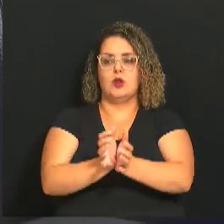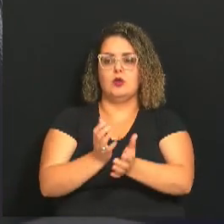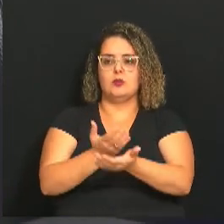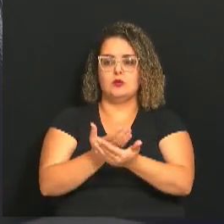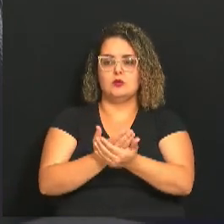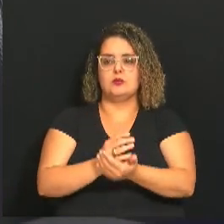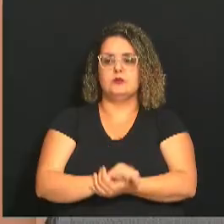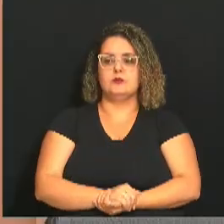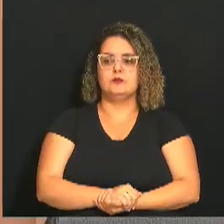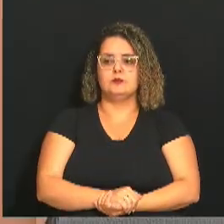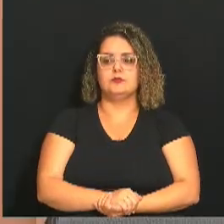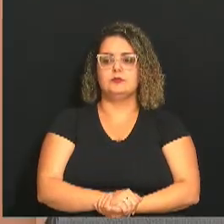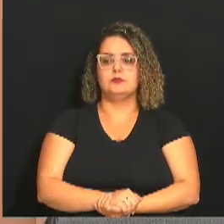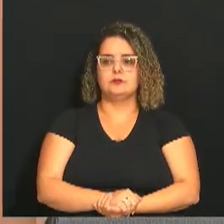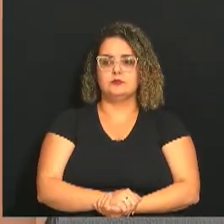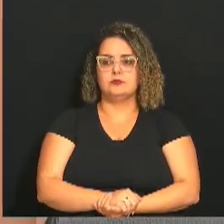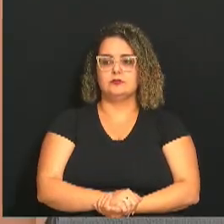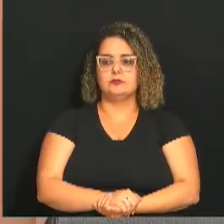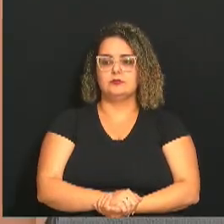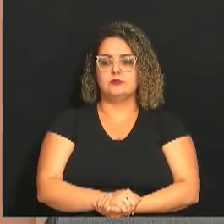estudos.